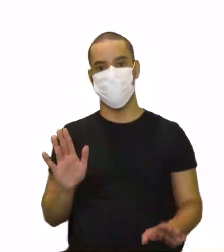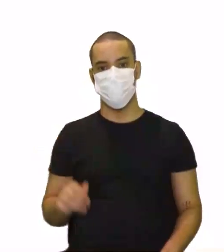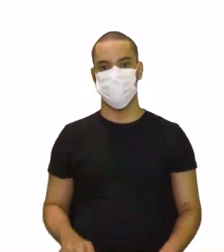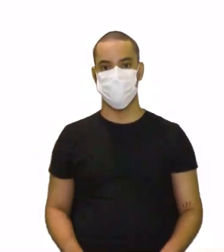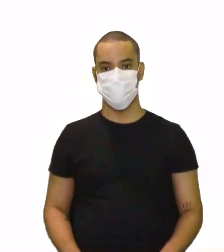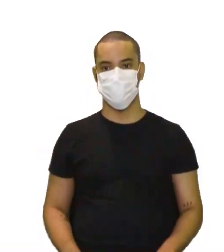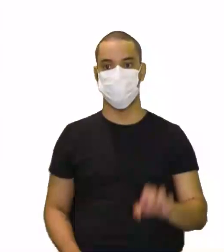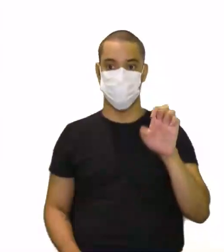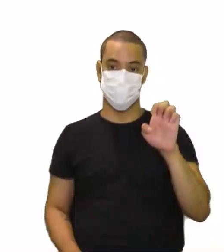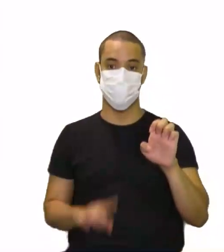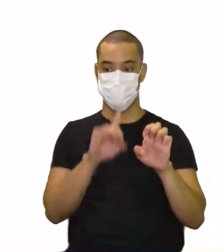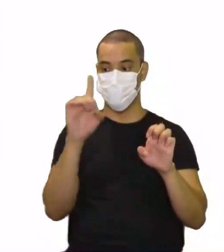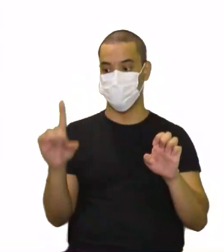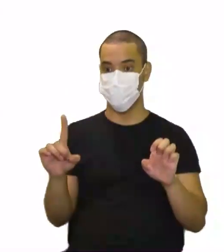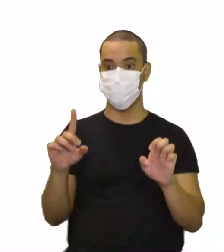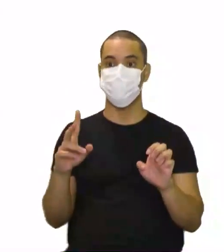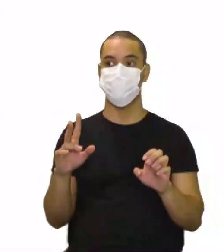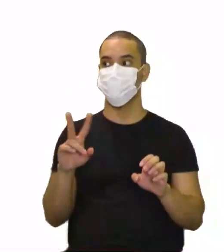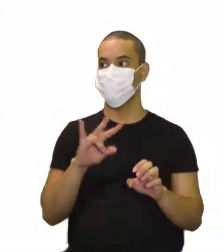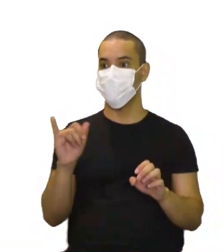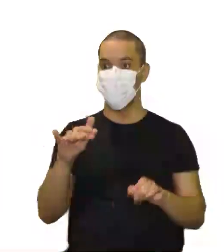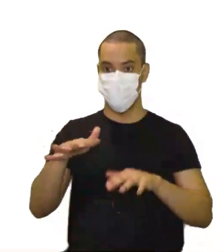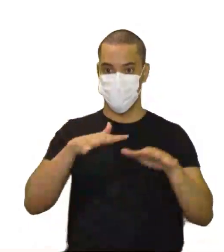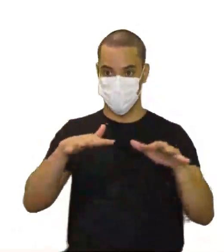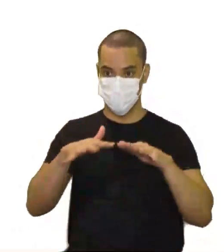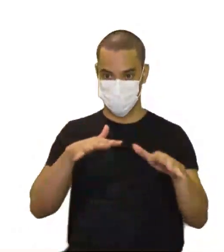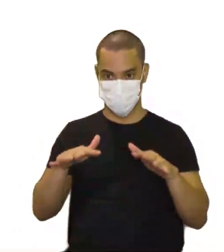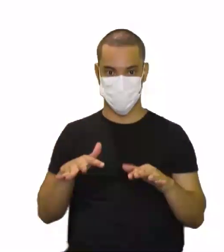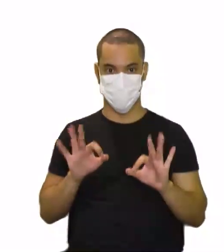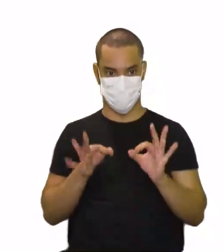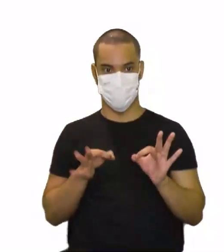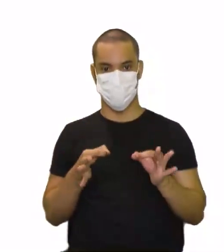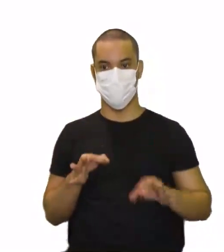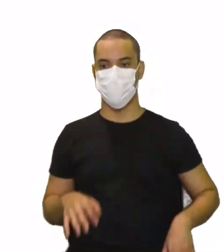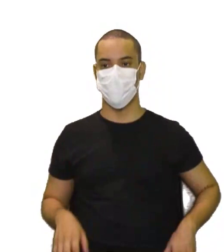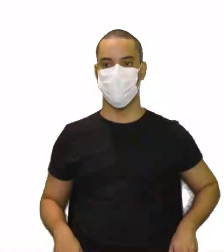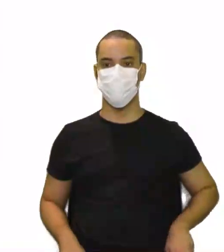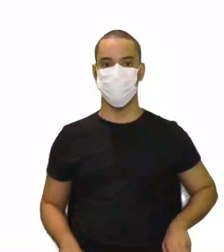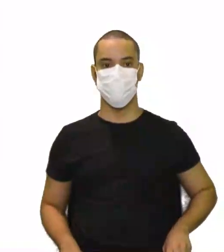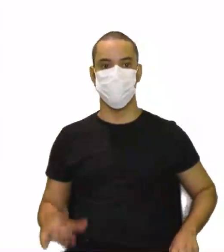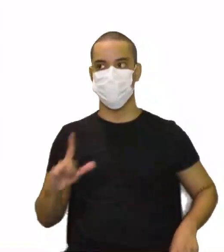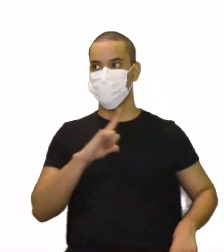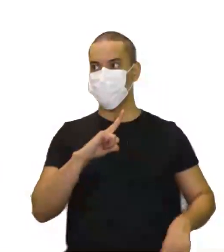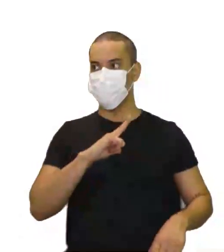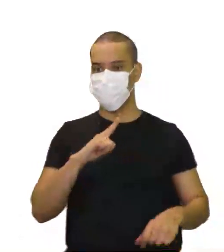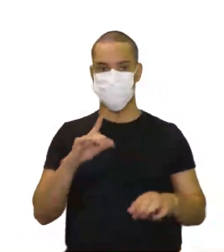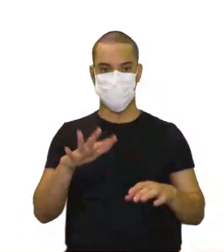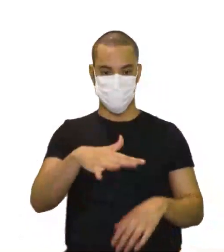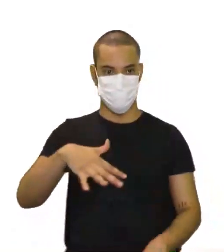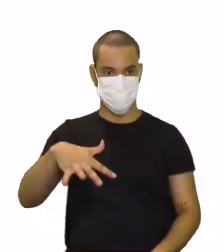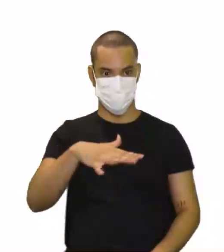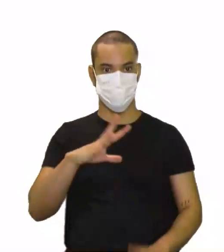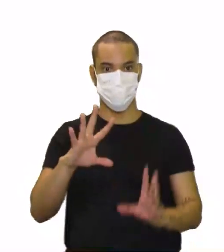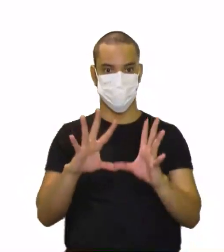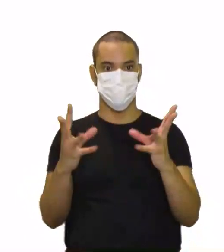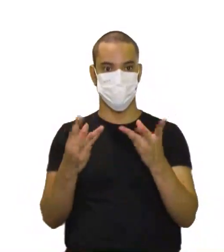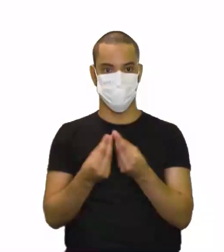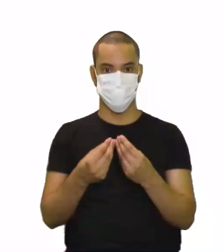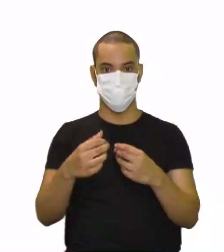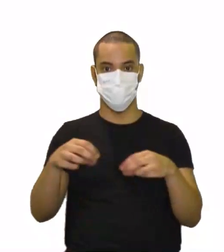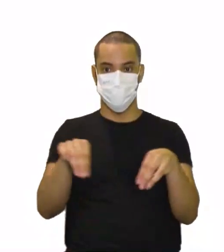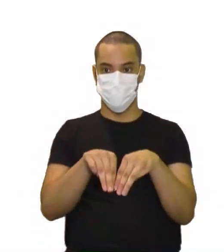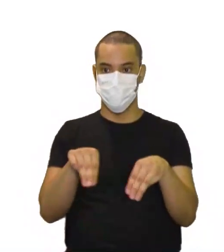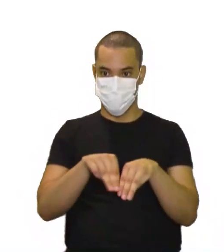para a direita. Então, olha só, está se movendo da esquerda para a direita, em um campo magnético B. Enquanto uma